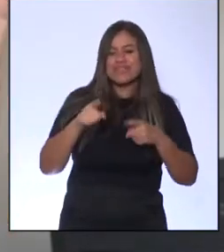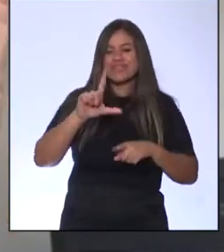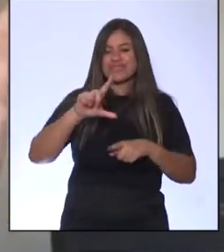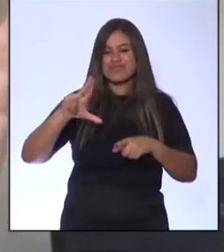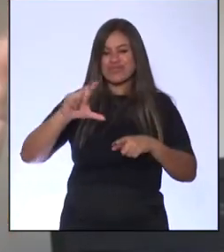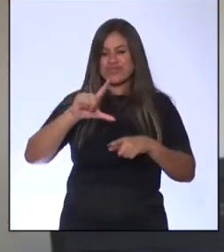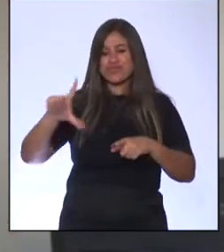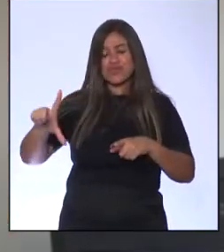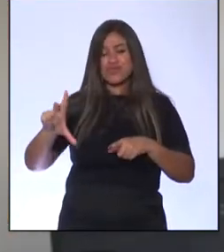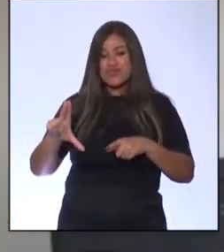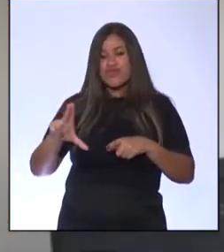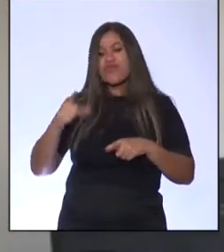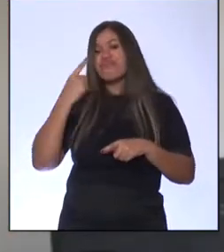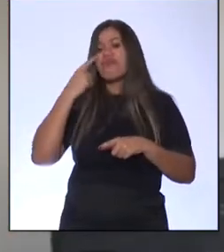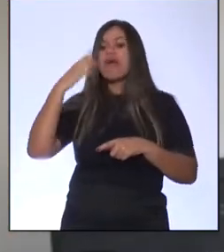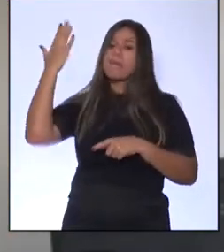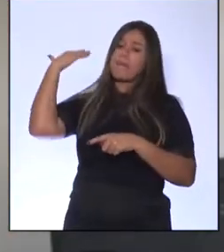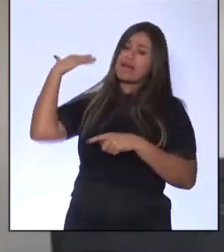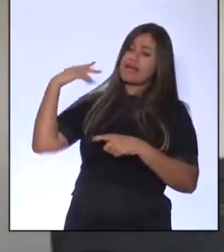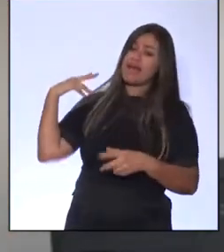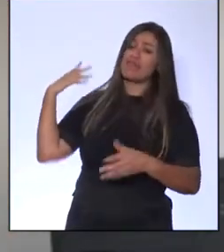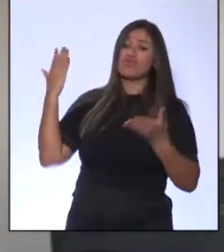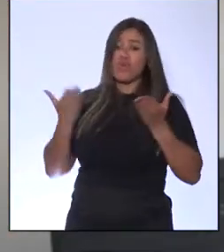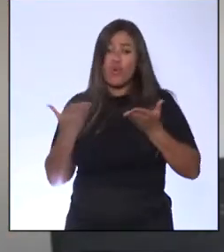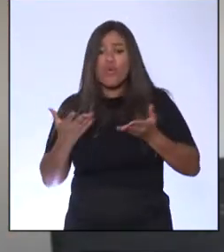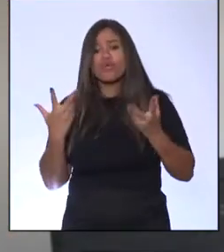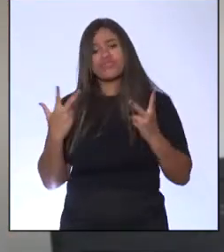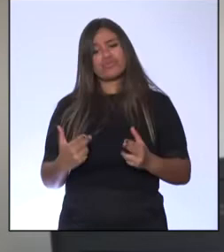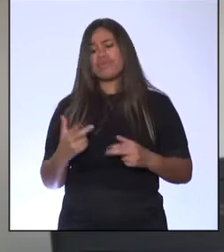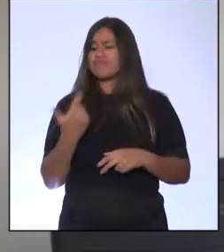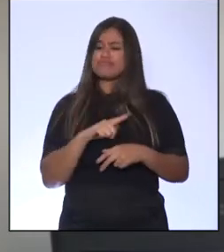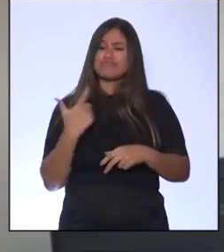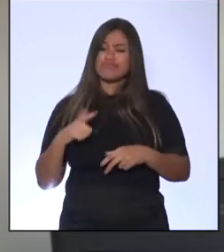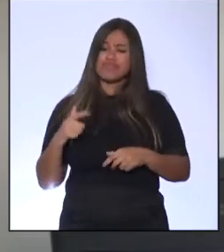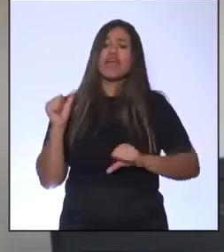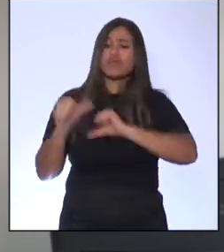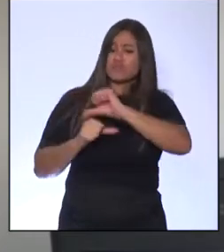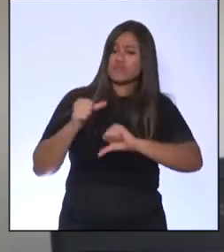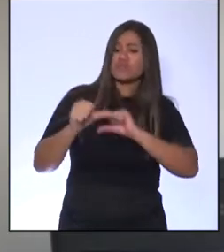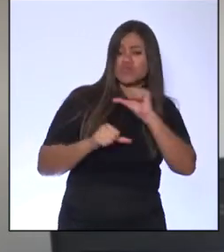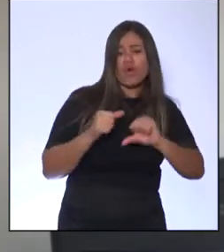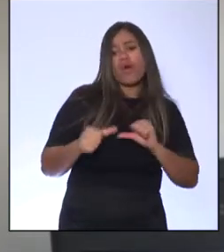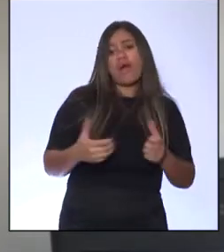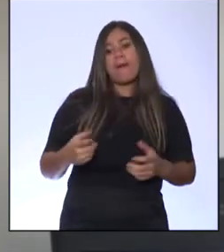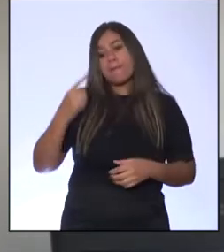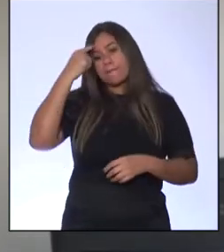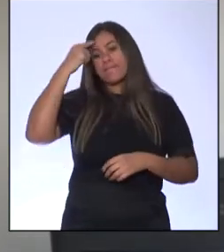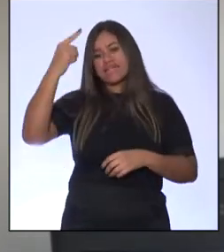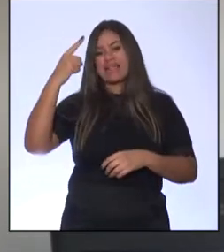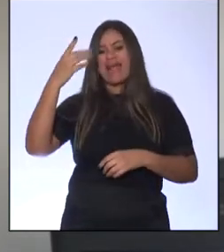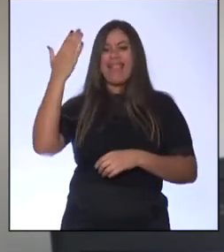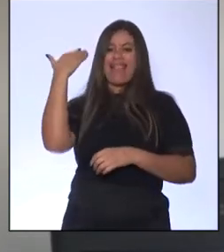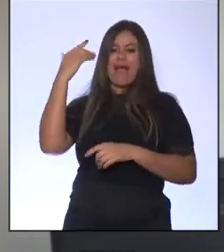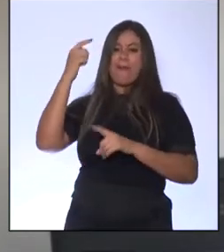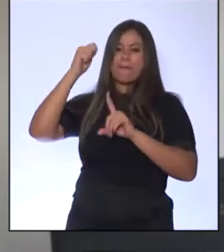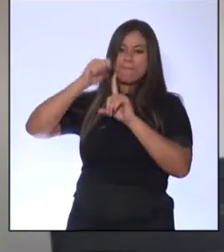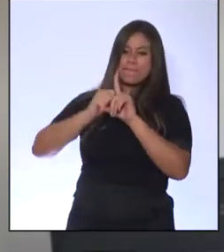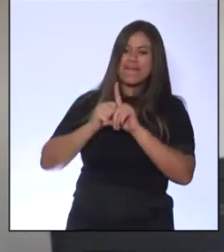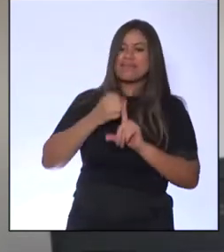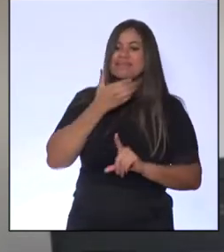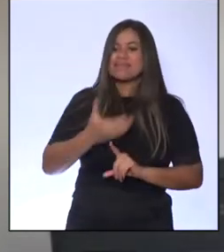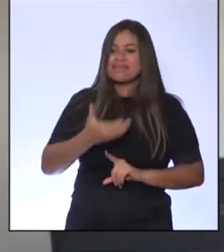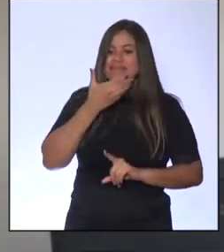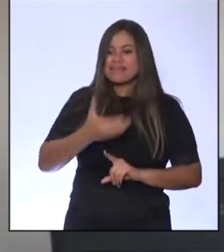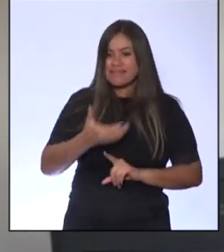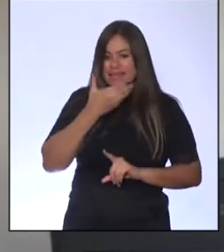já foi um dia, a gente sabe que não vai ser. Se a gente pensar agora, Mozart, no dia 31 de dezembro, o governo chinês falou que